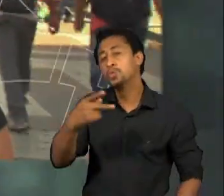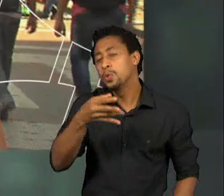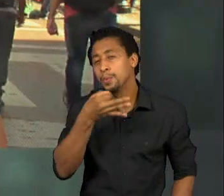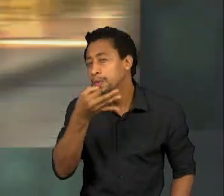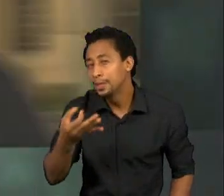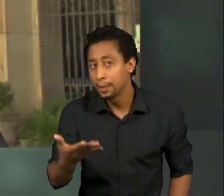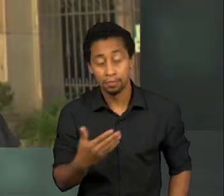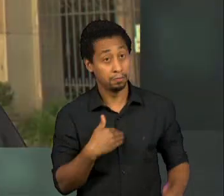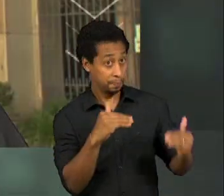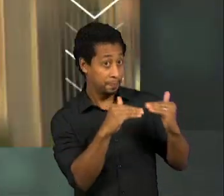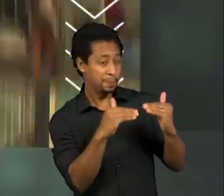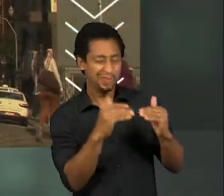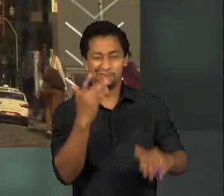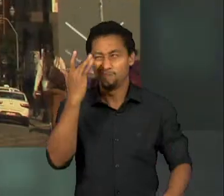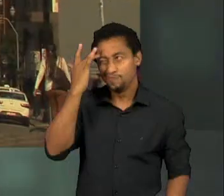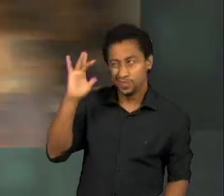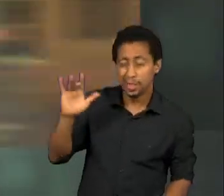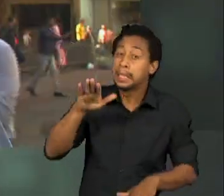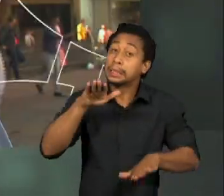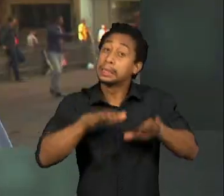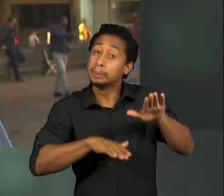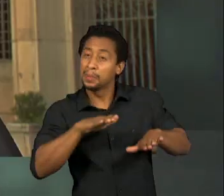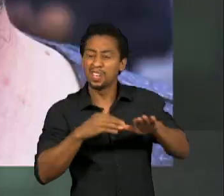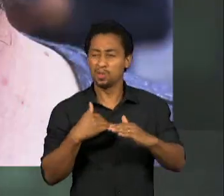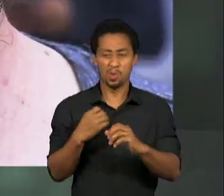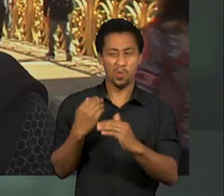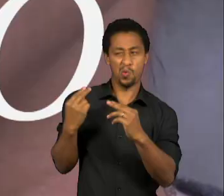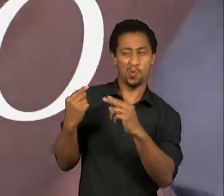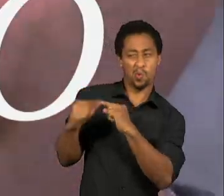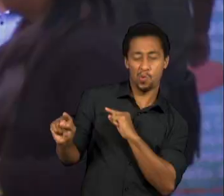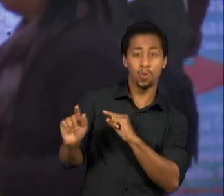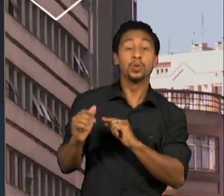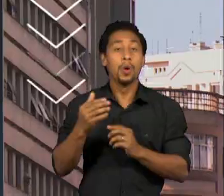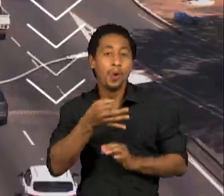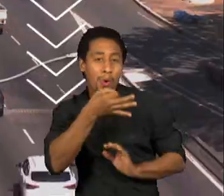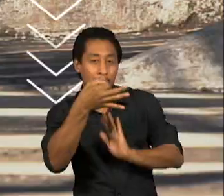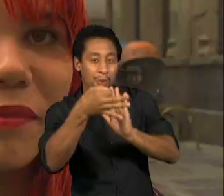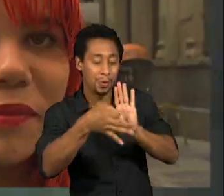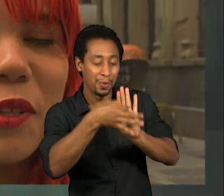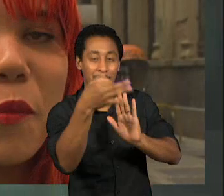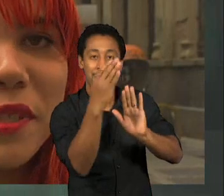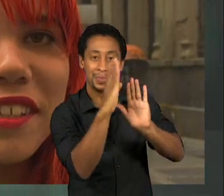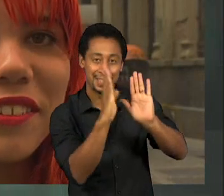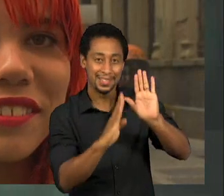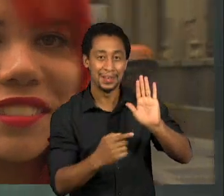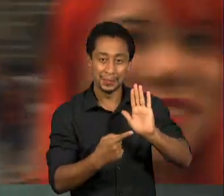Sou a favor. Não sei. Depende. Sou contra. Opinião.